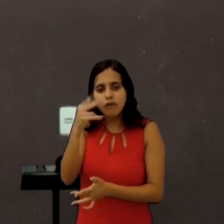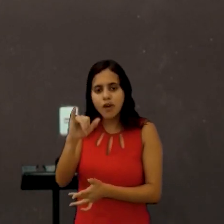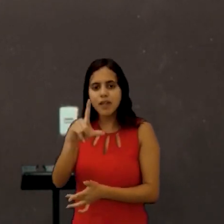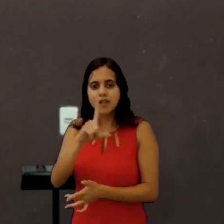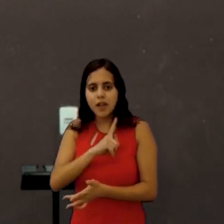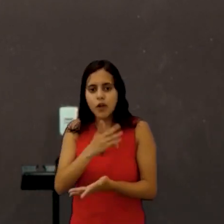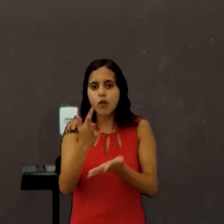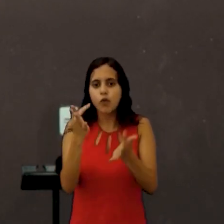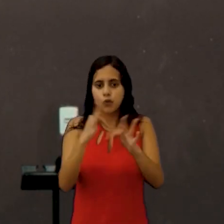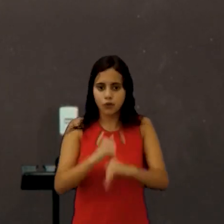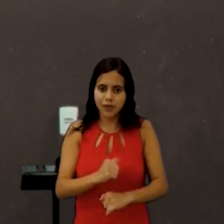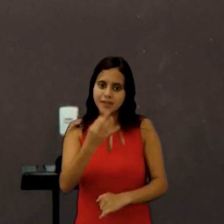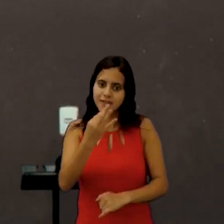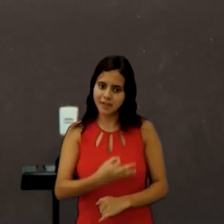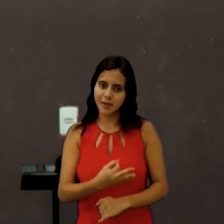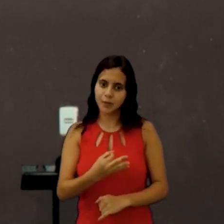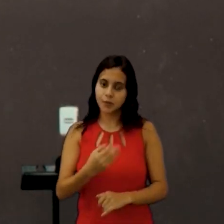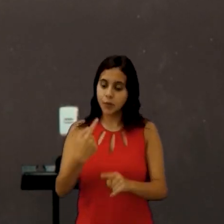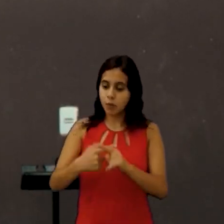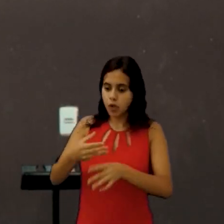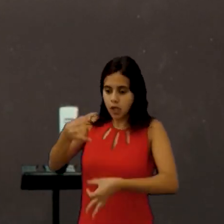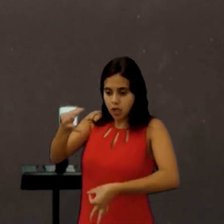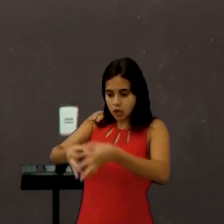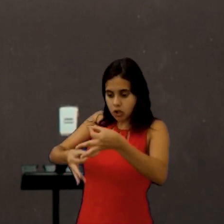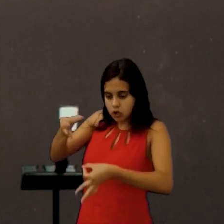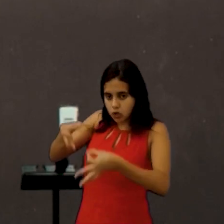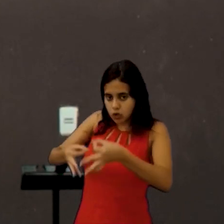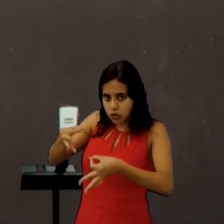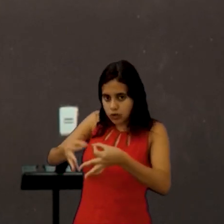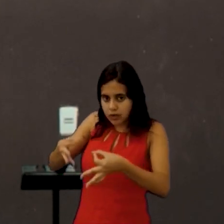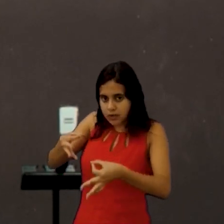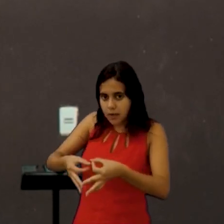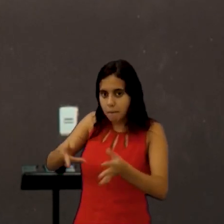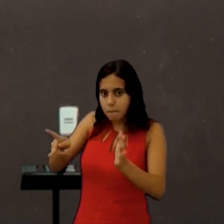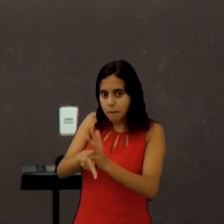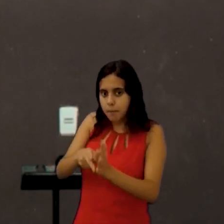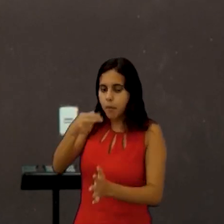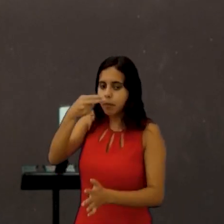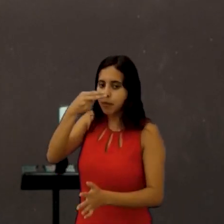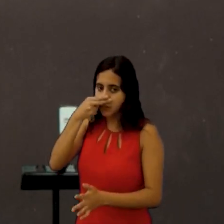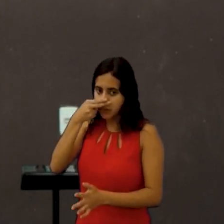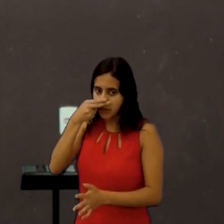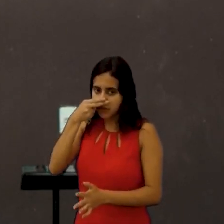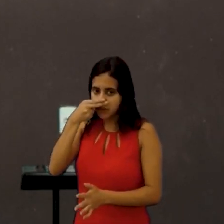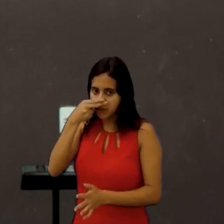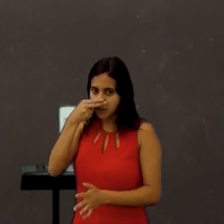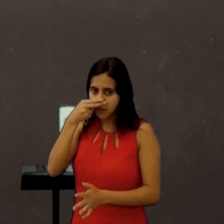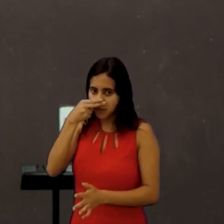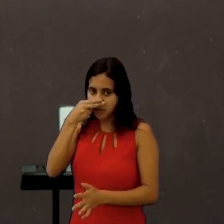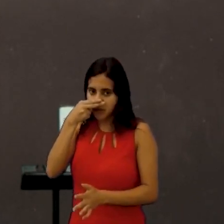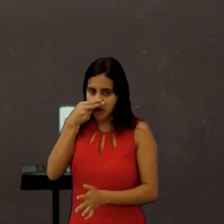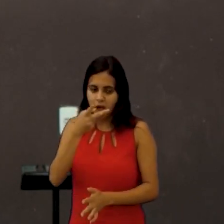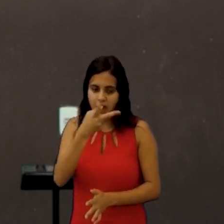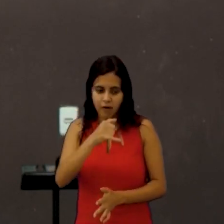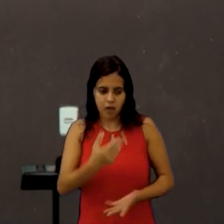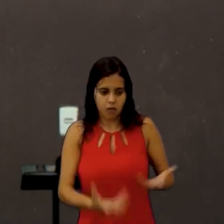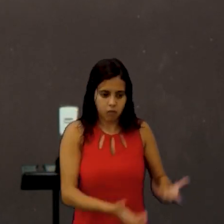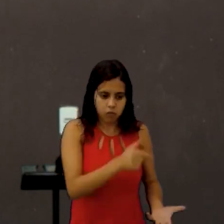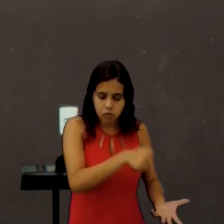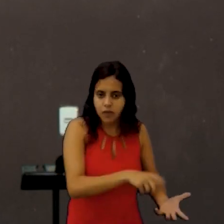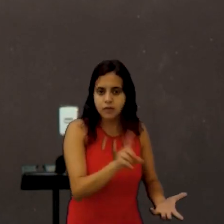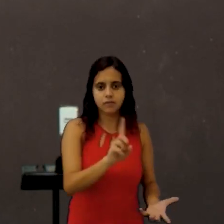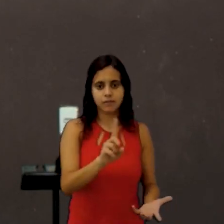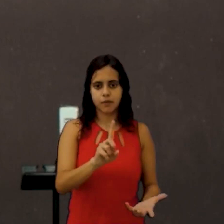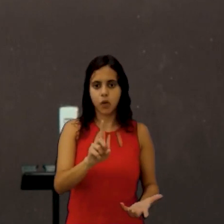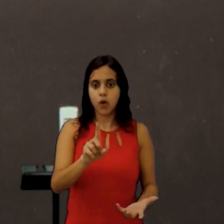corpo. Esse tribunal é para julgamento das obras dos crentes, não é tribunal para te condenar. Se você já é crente em Cristo Jesus, você